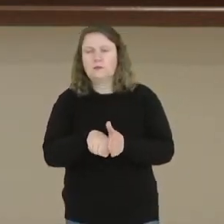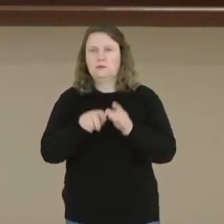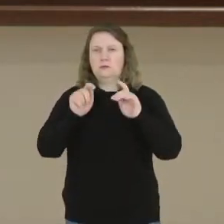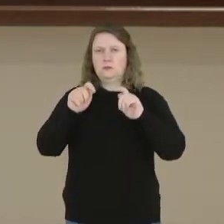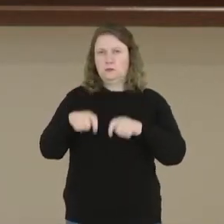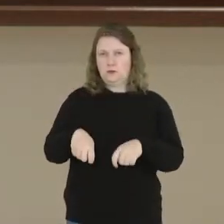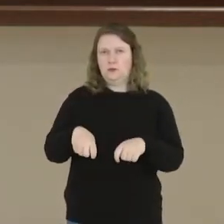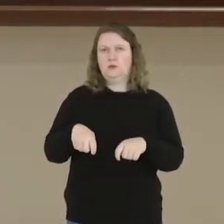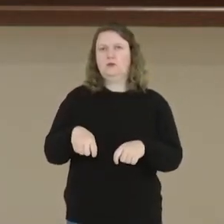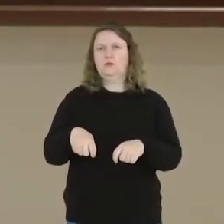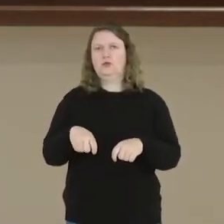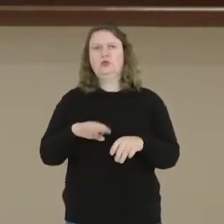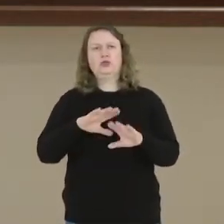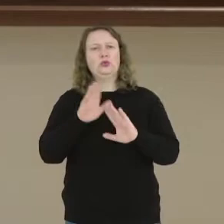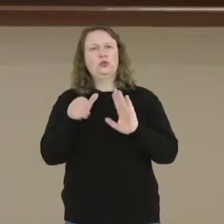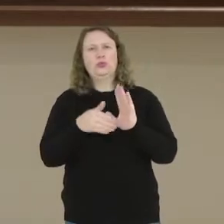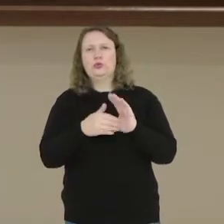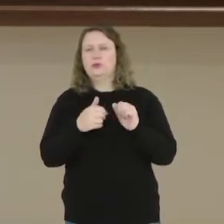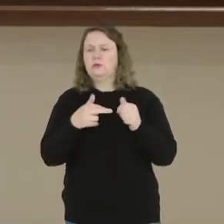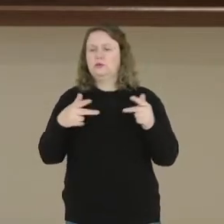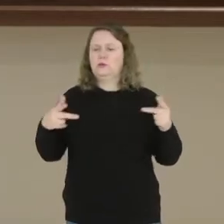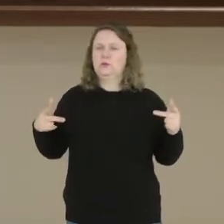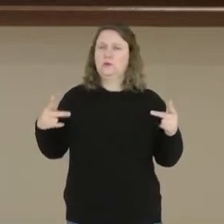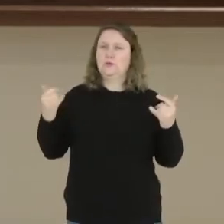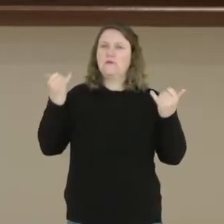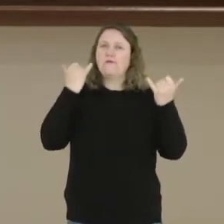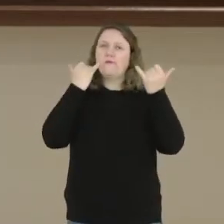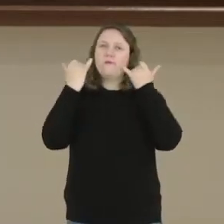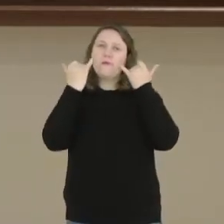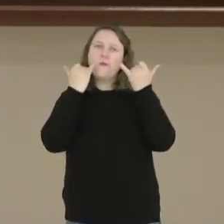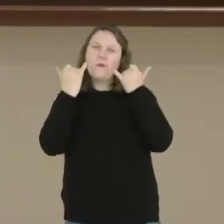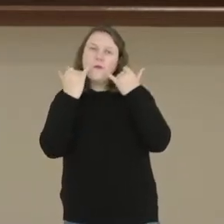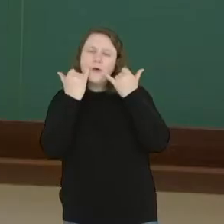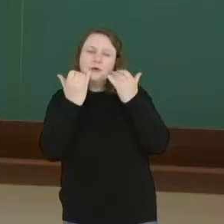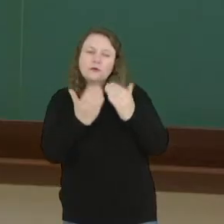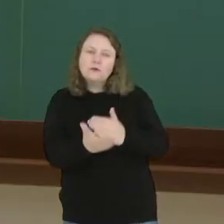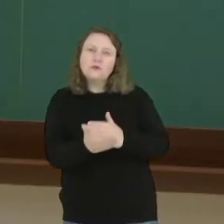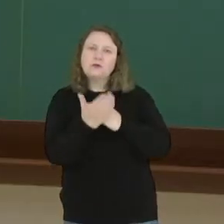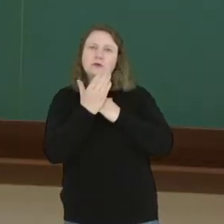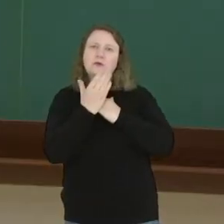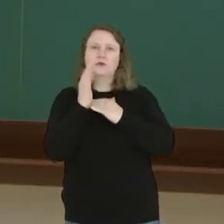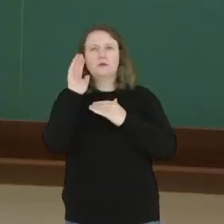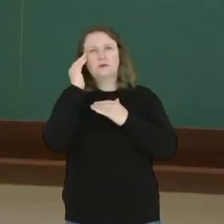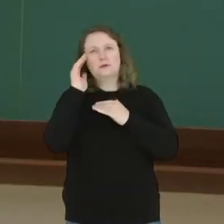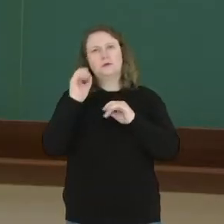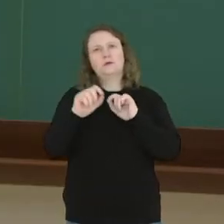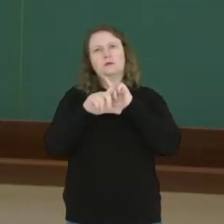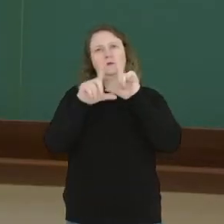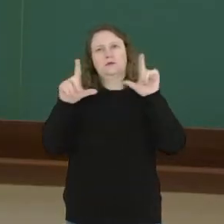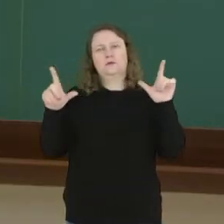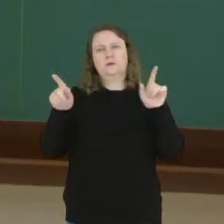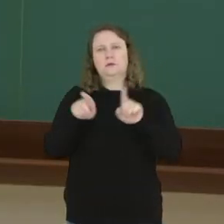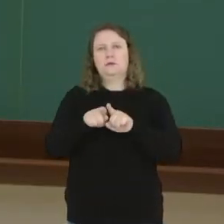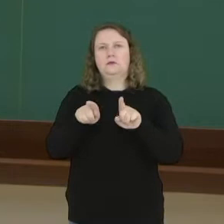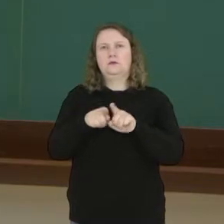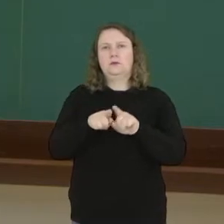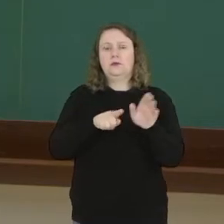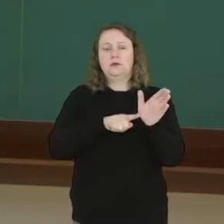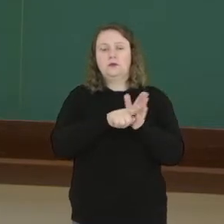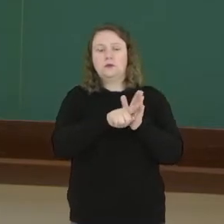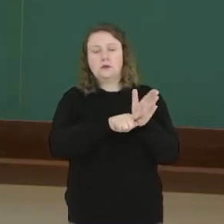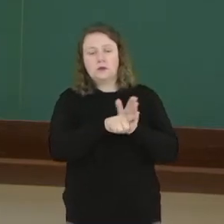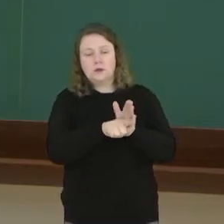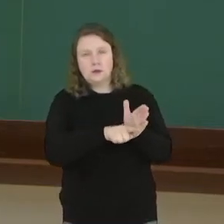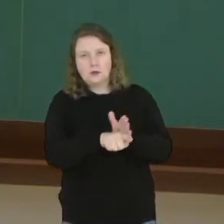Tudo são fontes históricas. Nos dão pistas e, guardando as medidas proporções, o historiador faz um